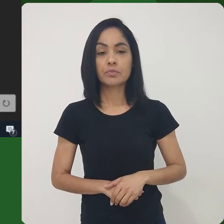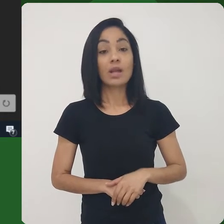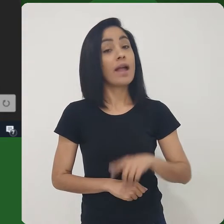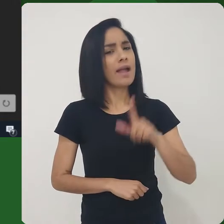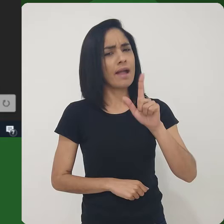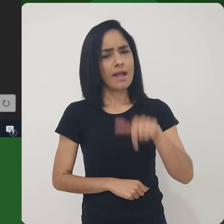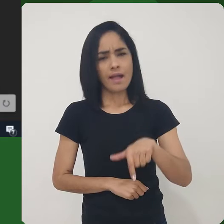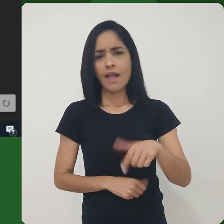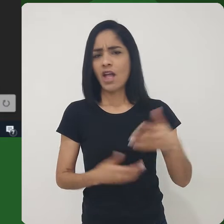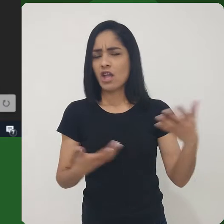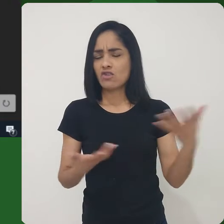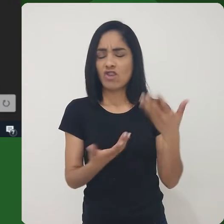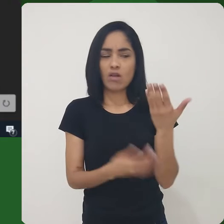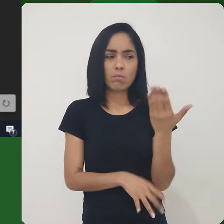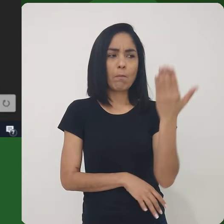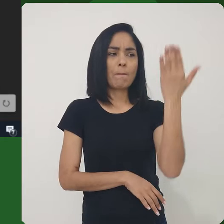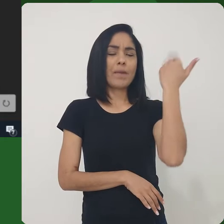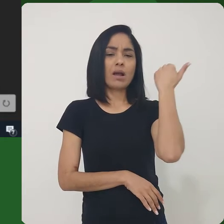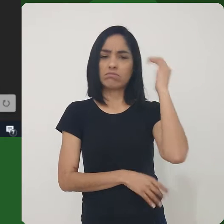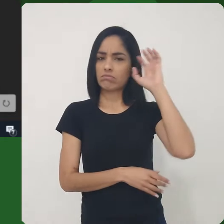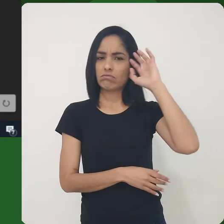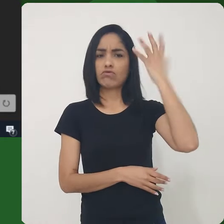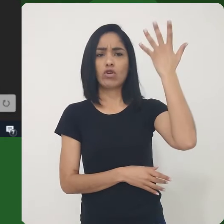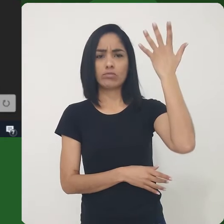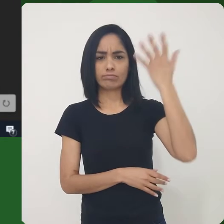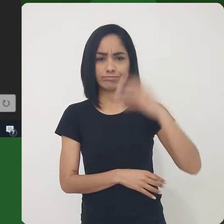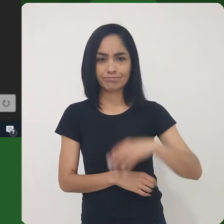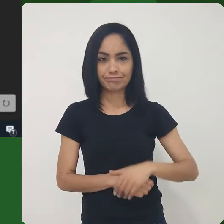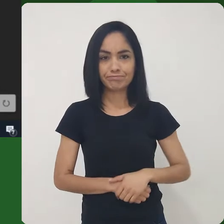É algo que já aconteceu.